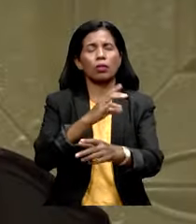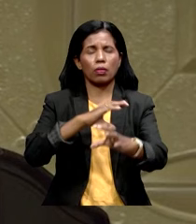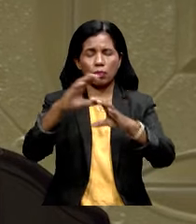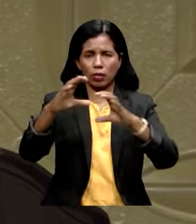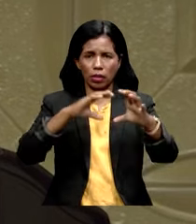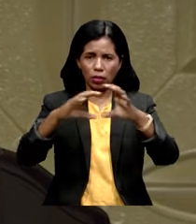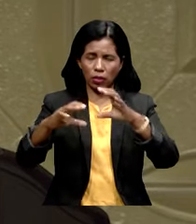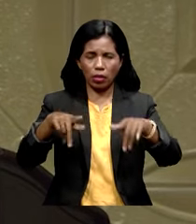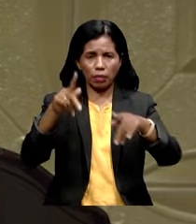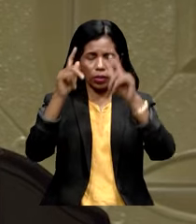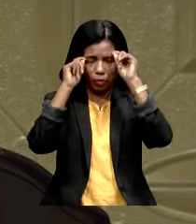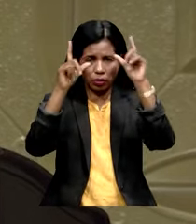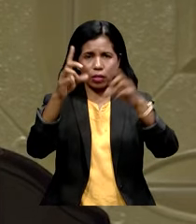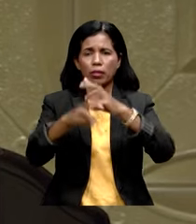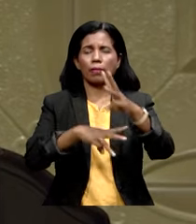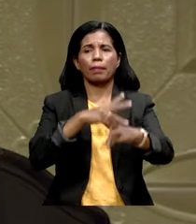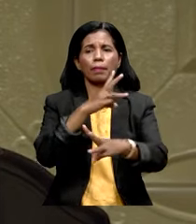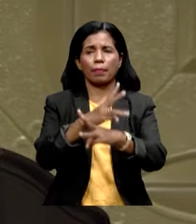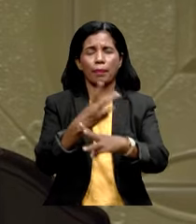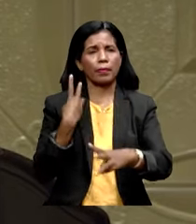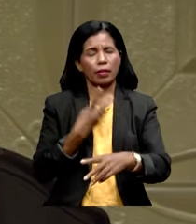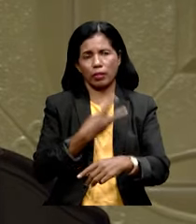povo Timor-Leste e o mundo.